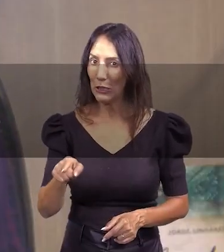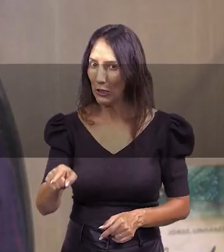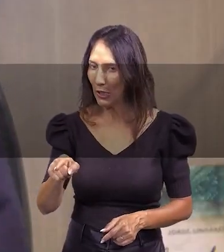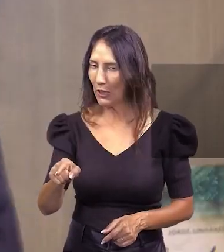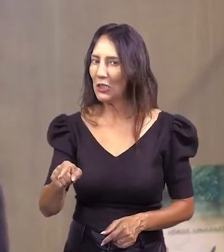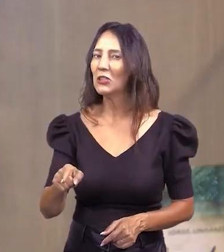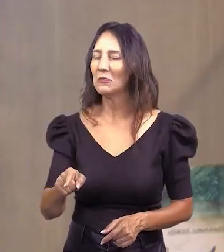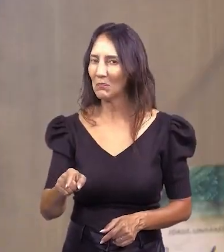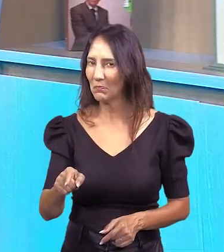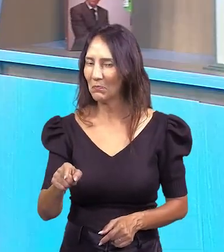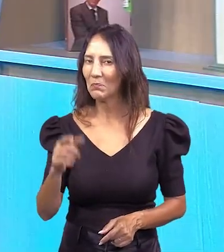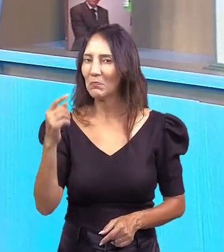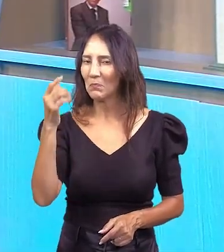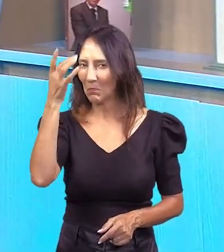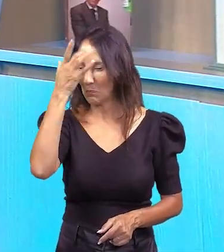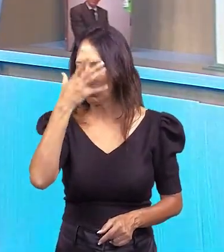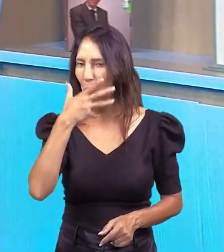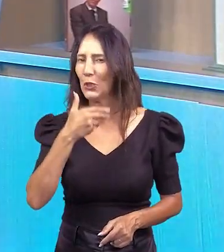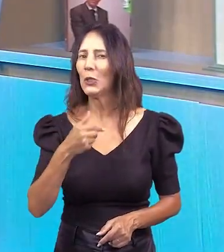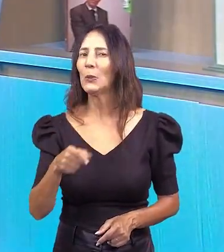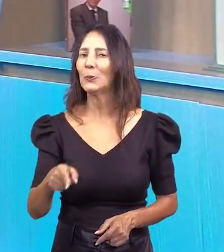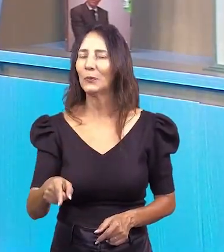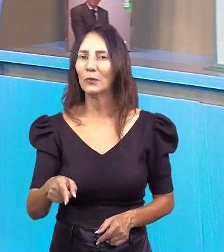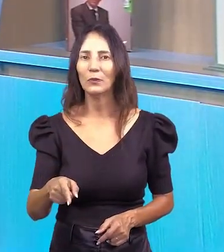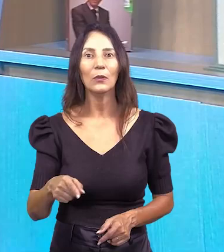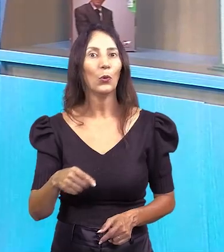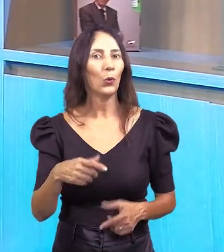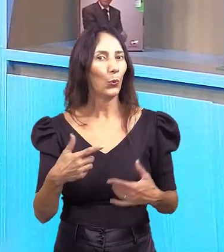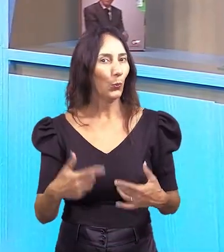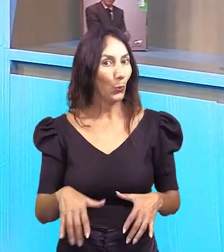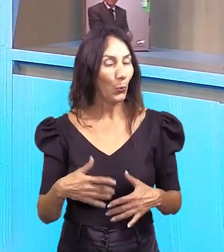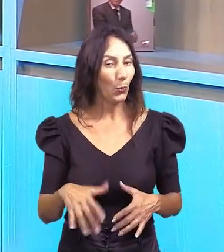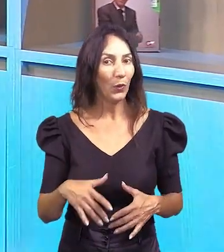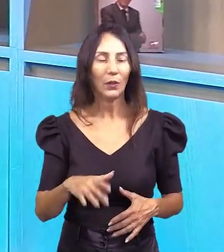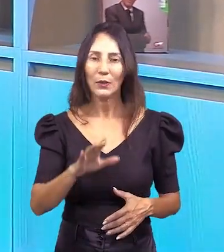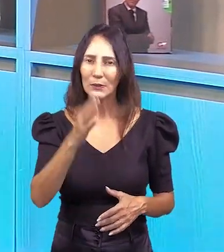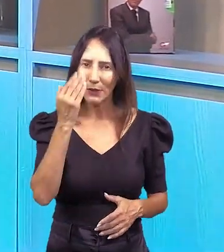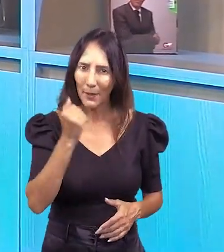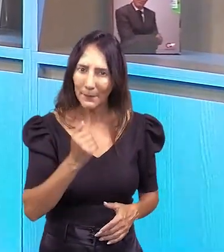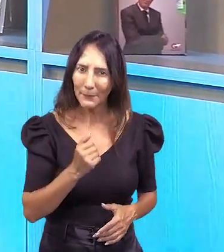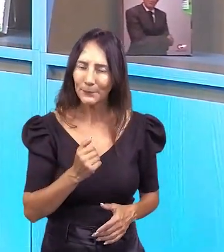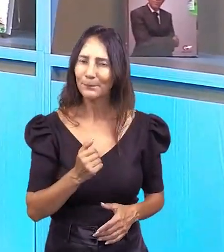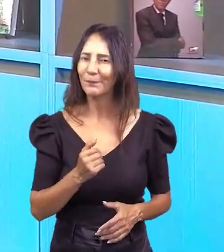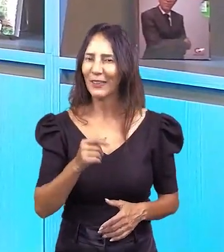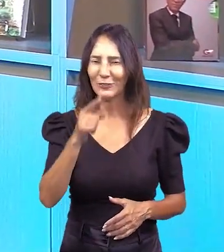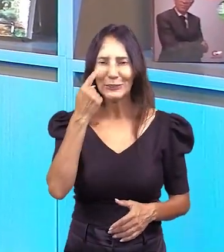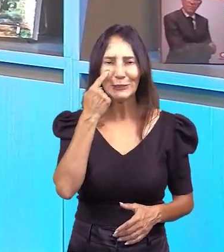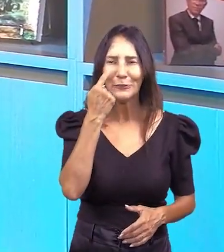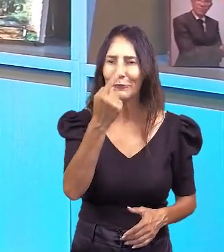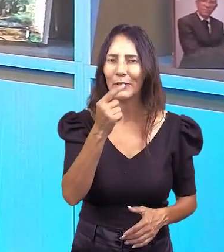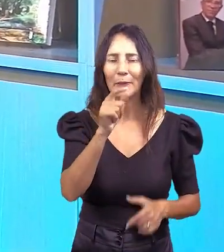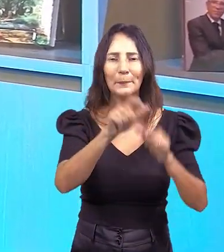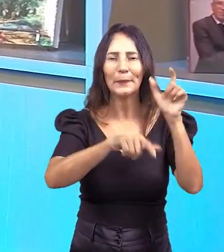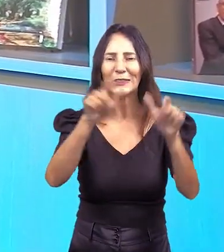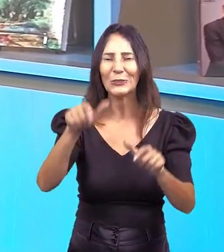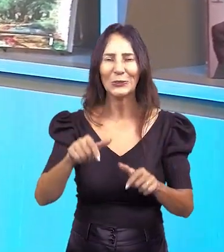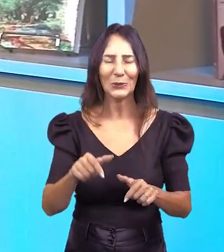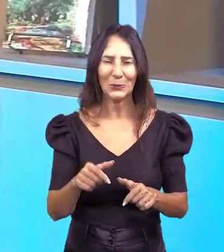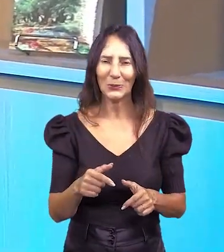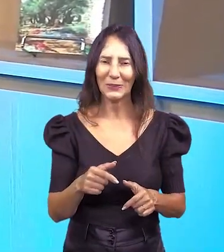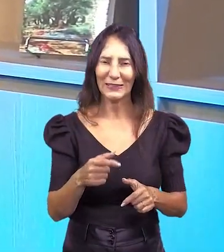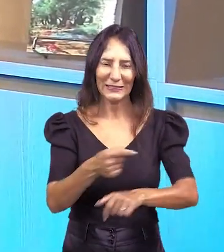Ai, meu Deus. Isso aqui pega, hein? Isso aqui pega para muitas pessoas, hein? Por quê? Você está vendo tantas